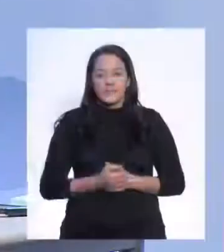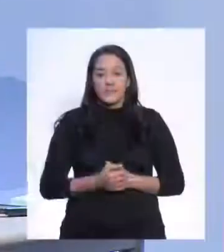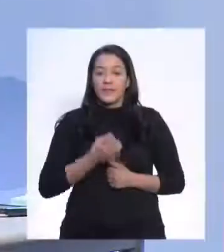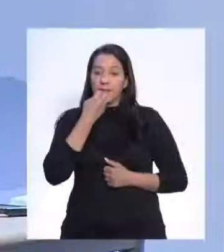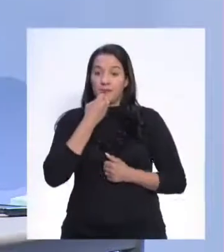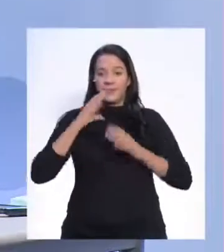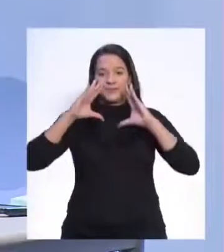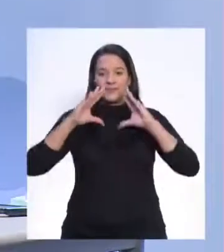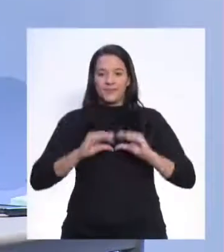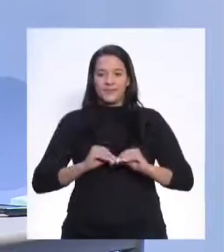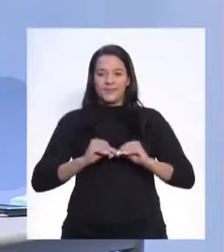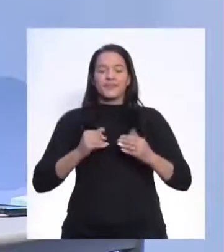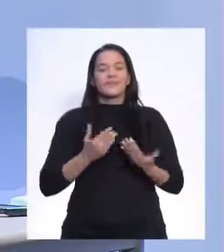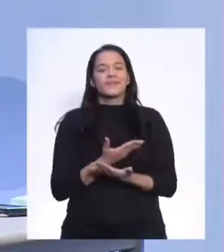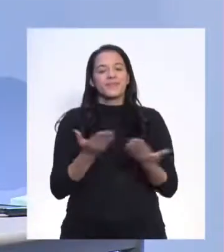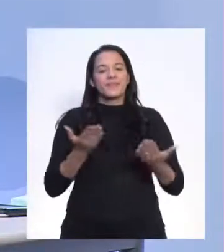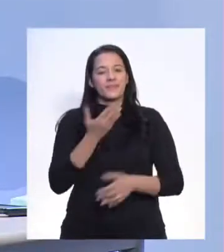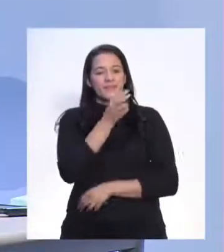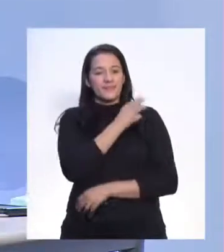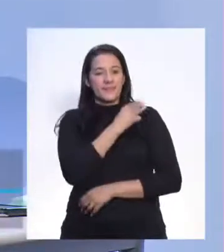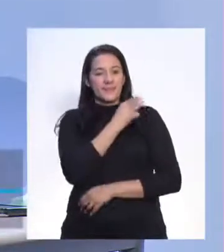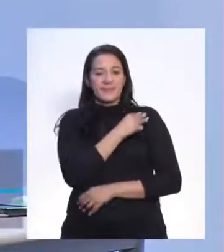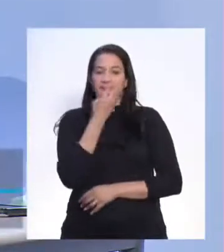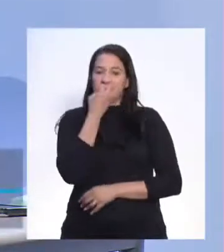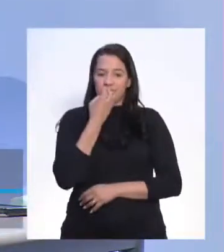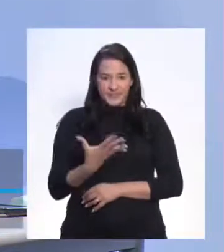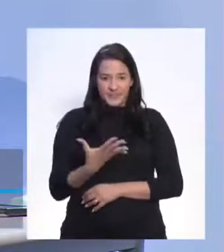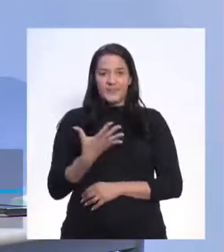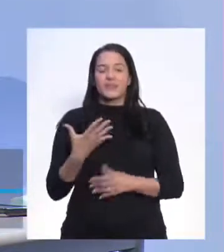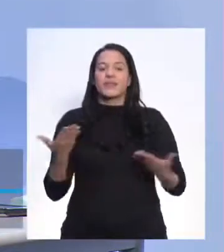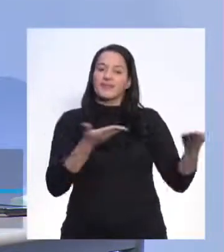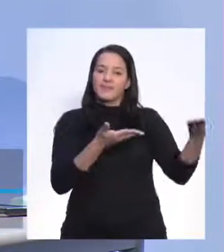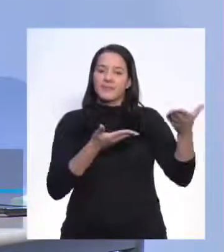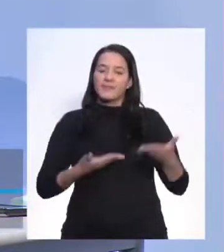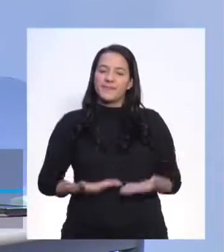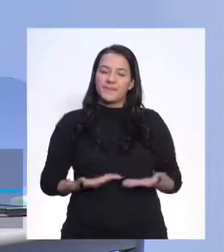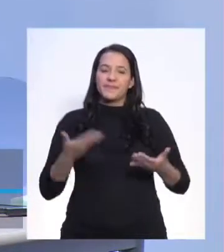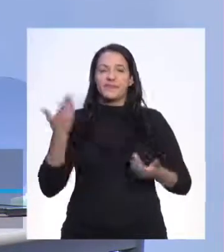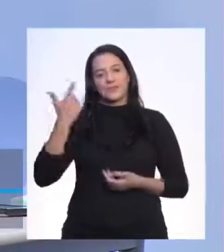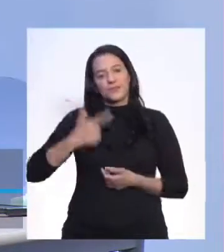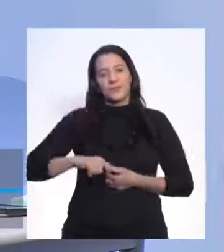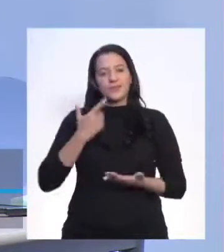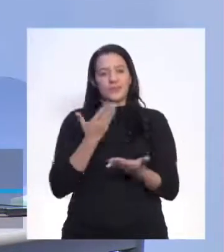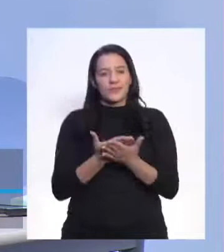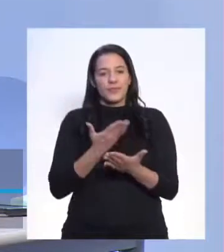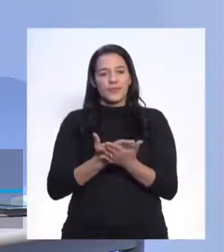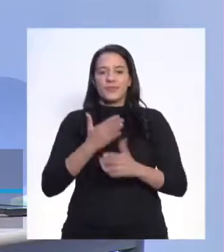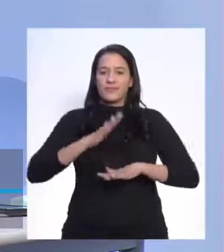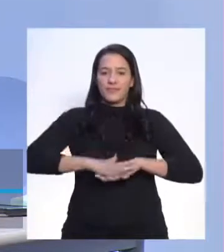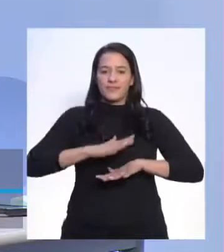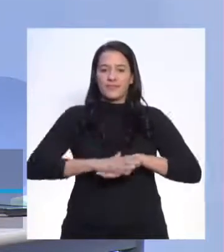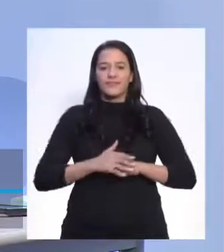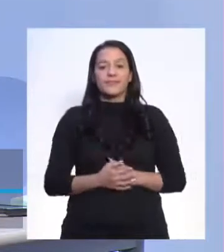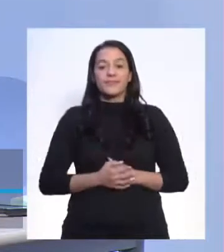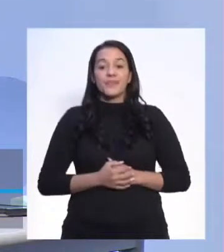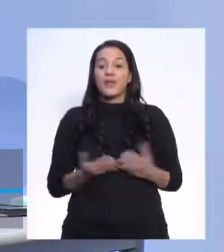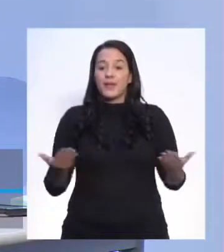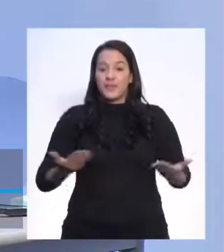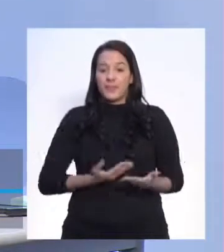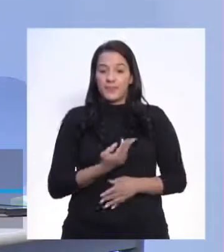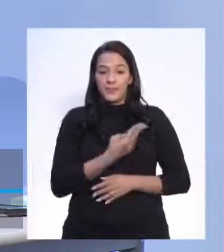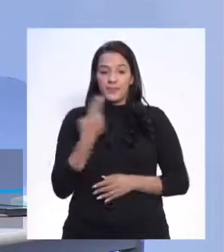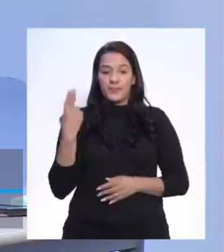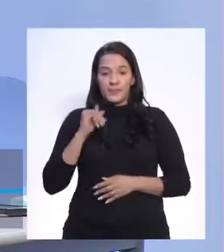Boa noite, alunos da terceira série do ensino médio. Sejam bem-vindos a mais uma aula de matemática. Eu sou a